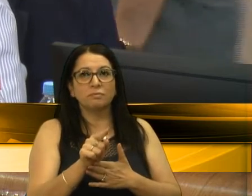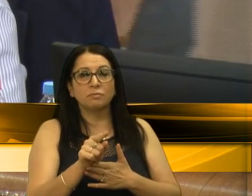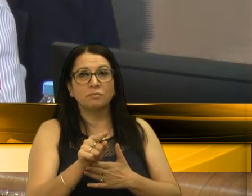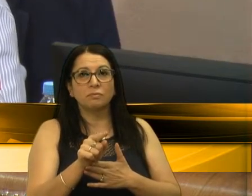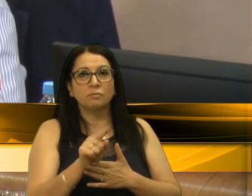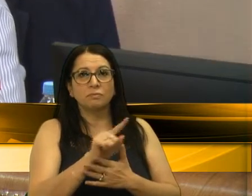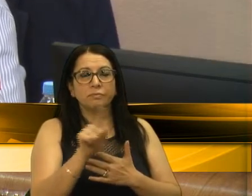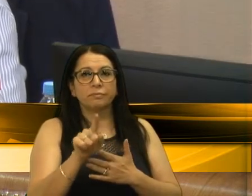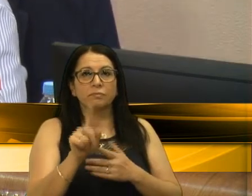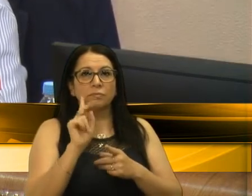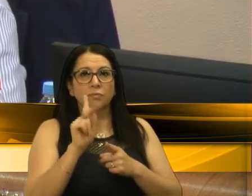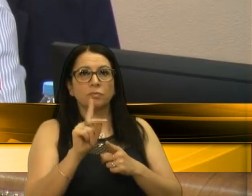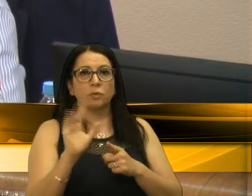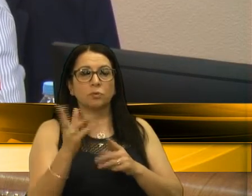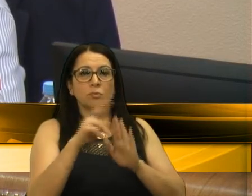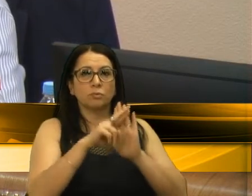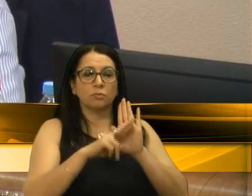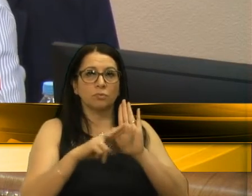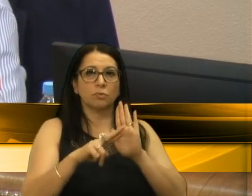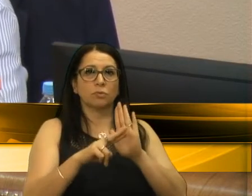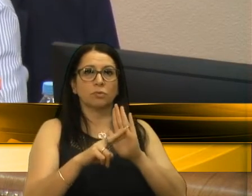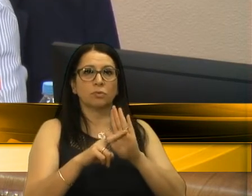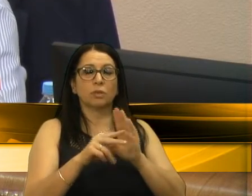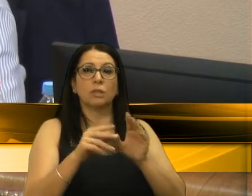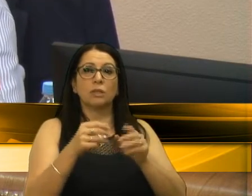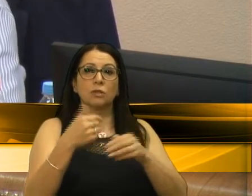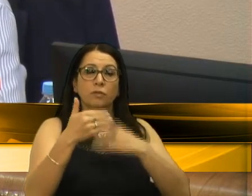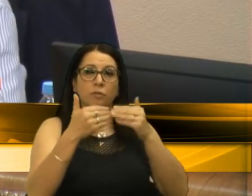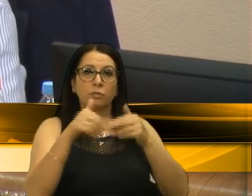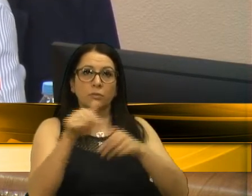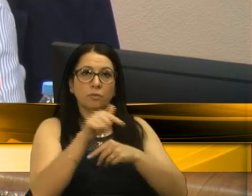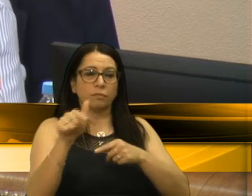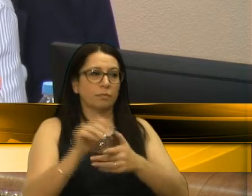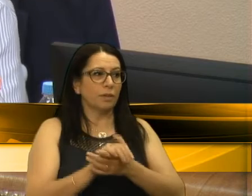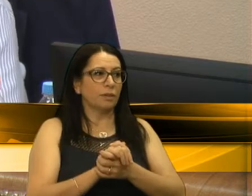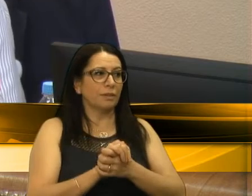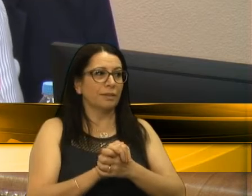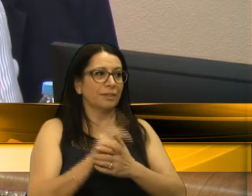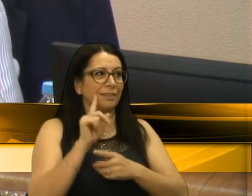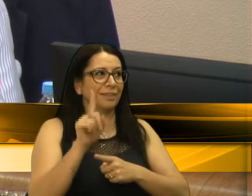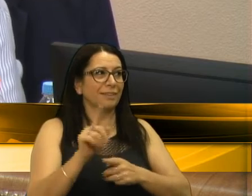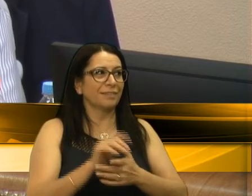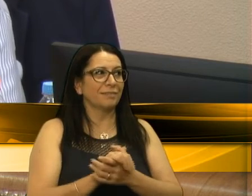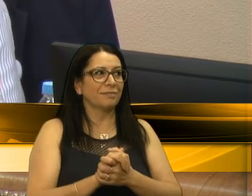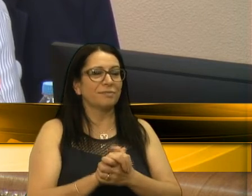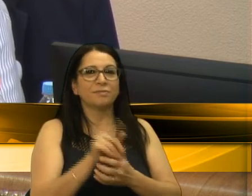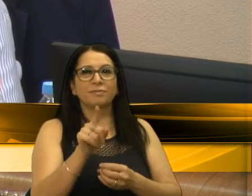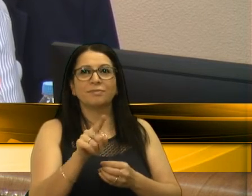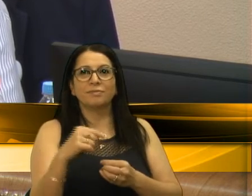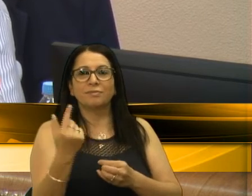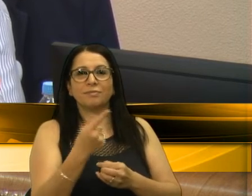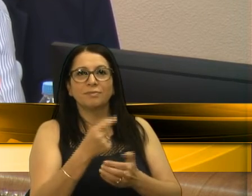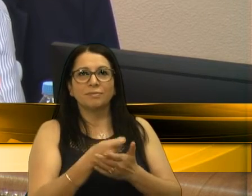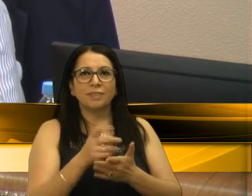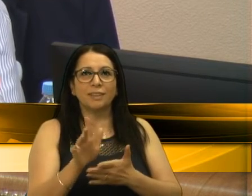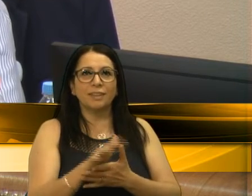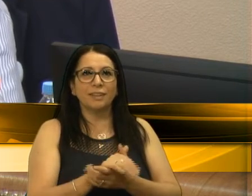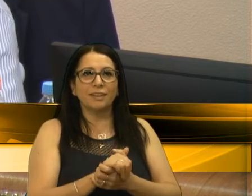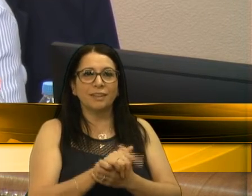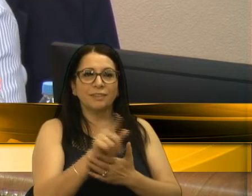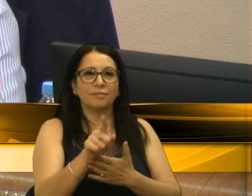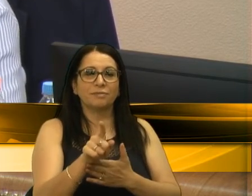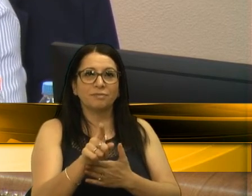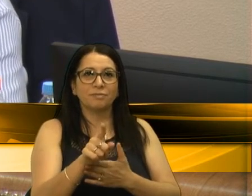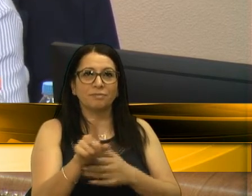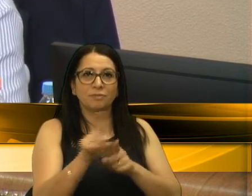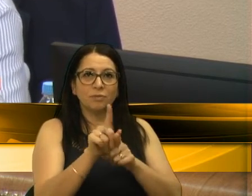10.251/2001, estabelece as diretrizes gerais da política urbana que devem ser executadas pelos municípios e impõe que a gestão municipal deverá contar com a participação da